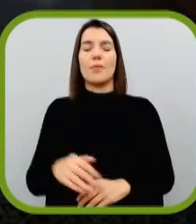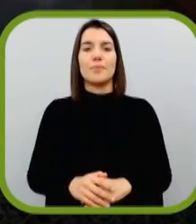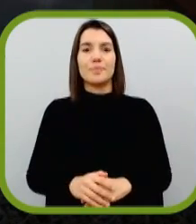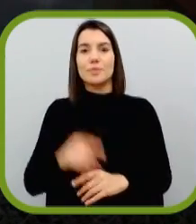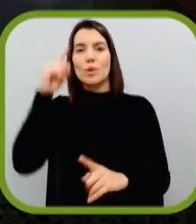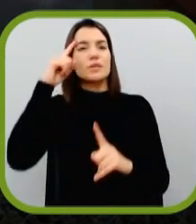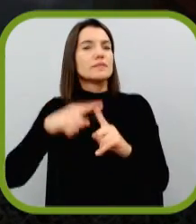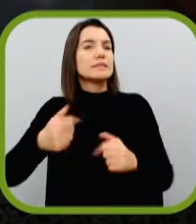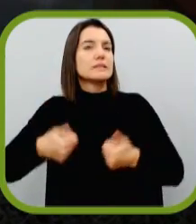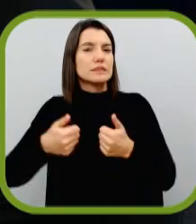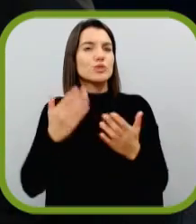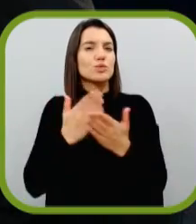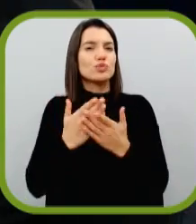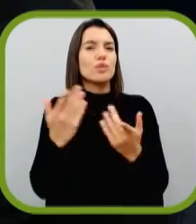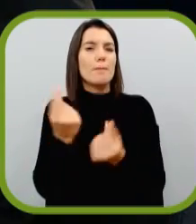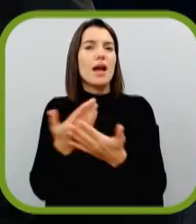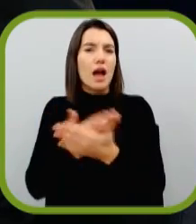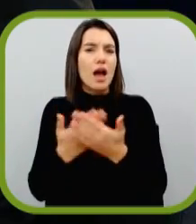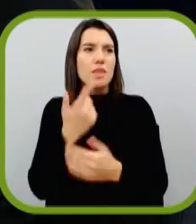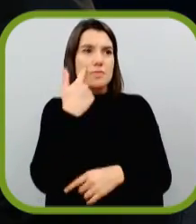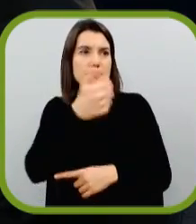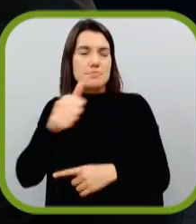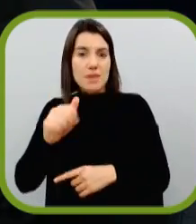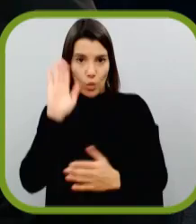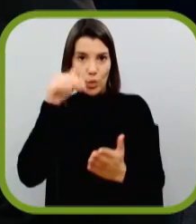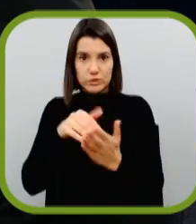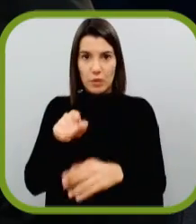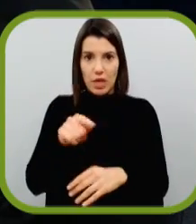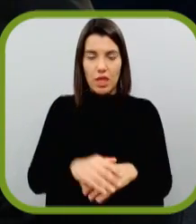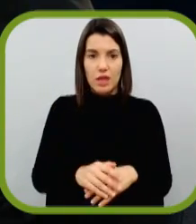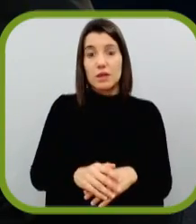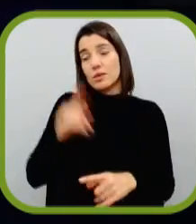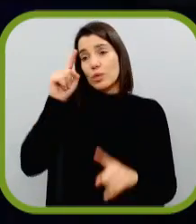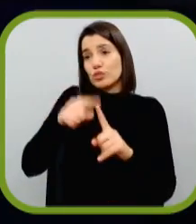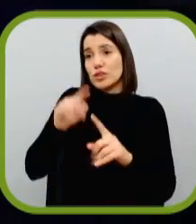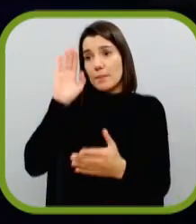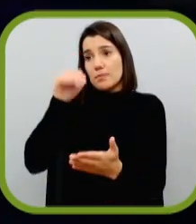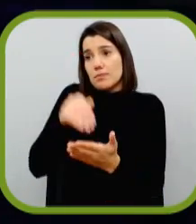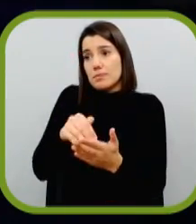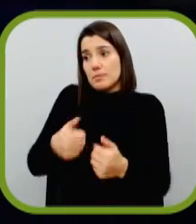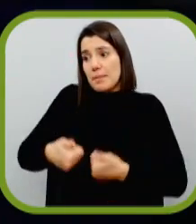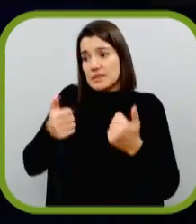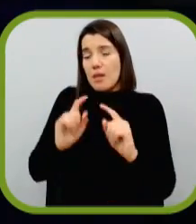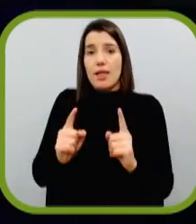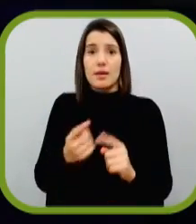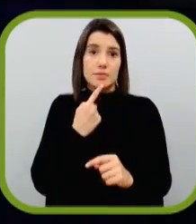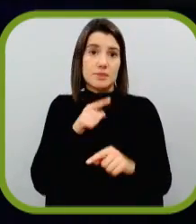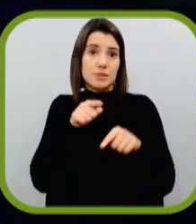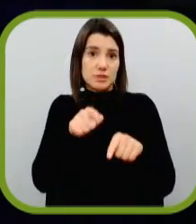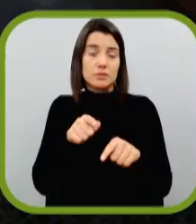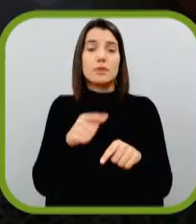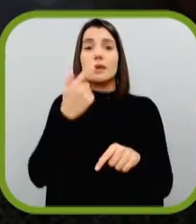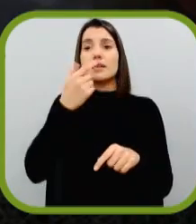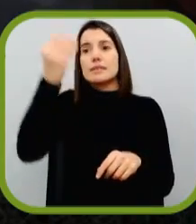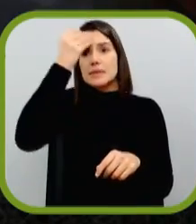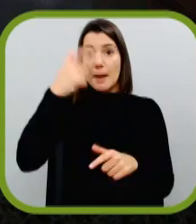é o principal objetivo dos estudos de mercado? É tirar estas conclusões? O principal objetivo é isto mesmo, é perceber